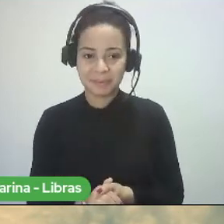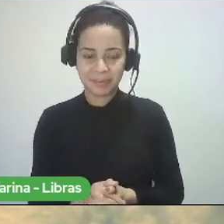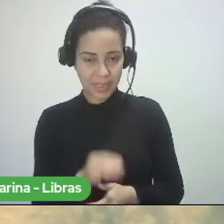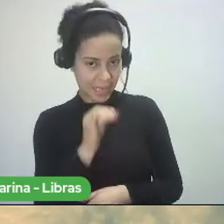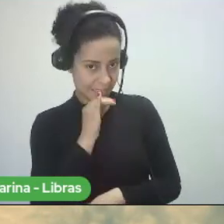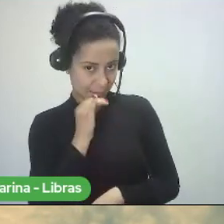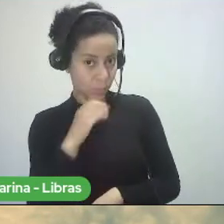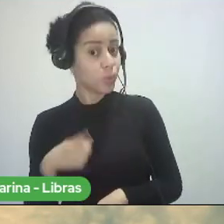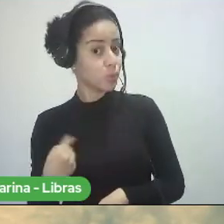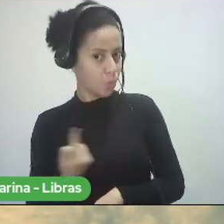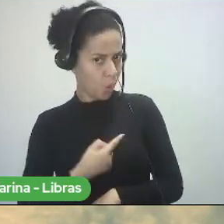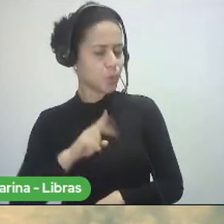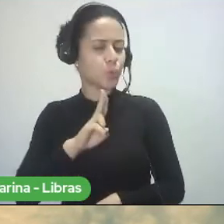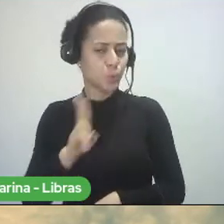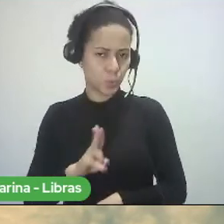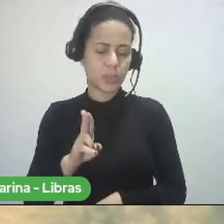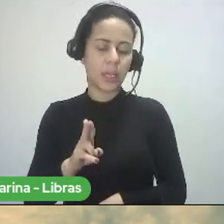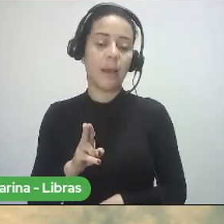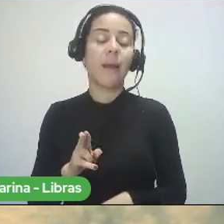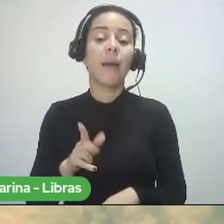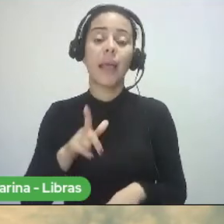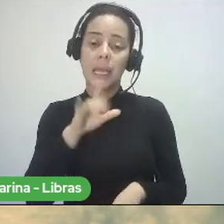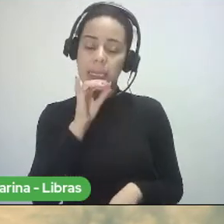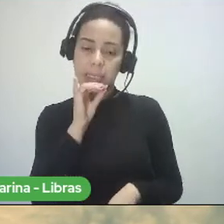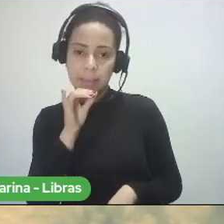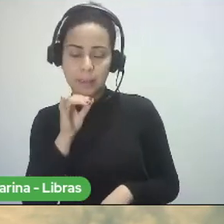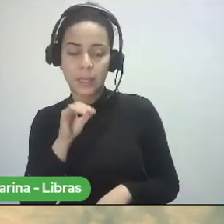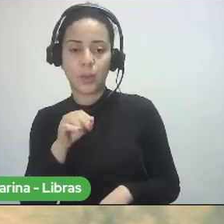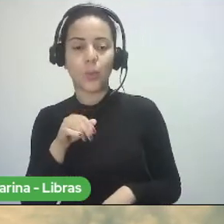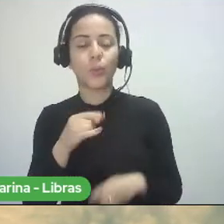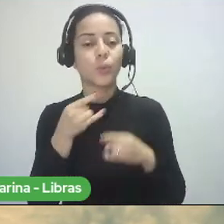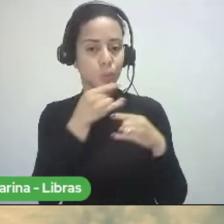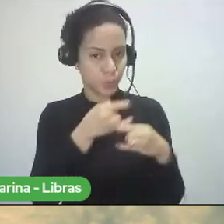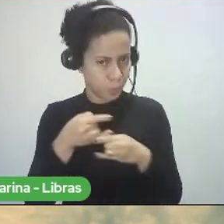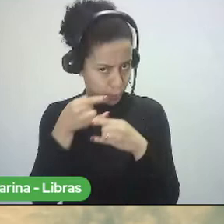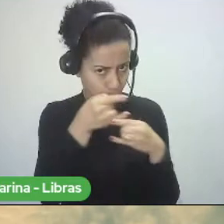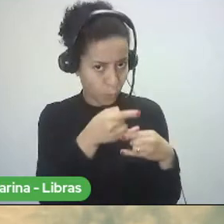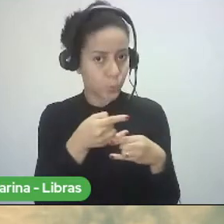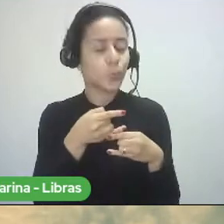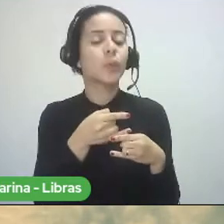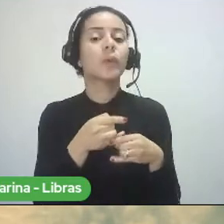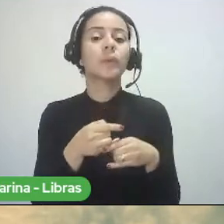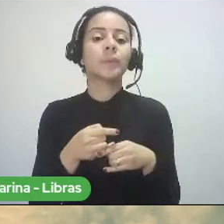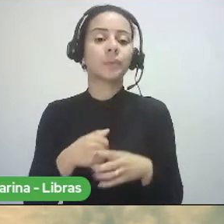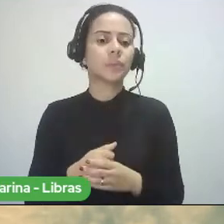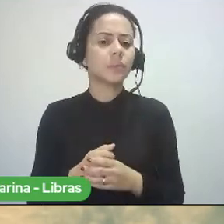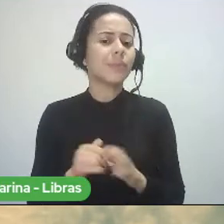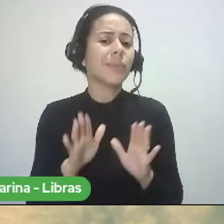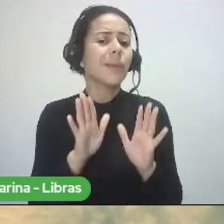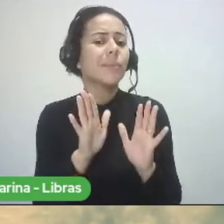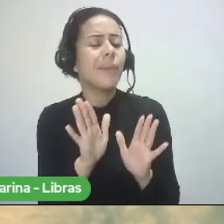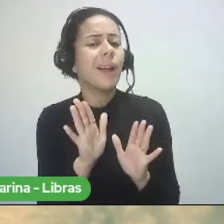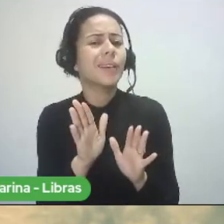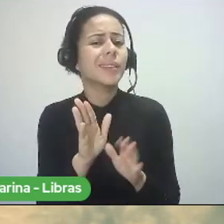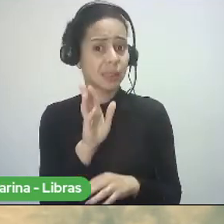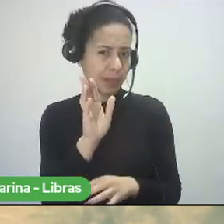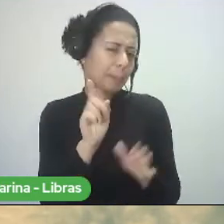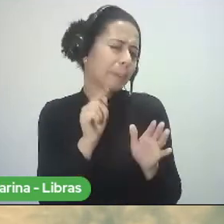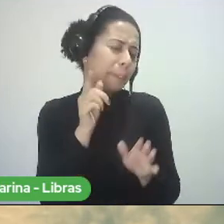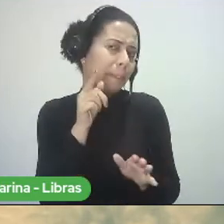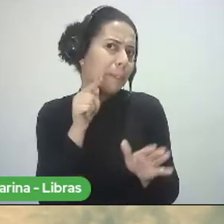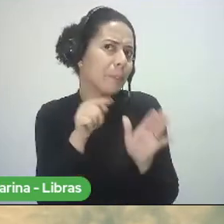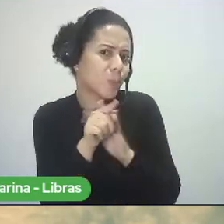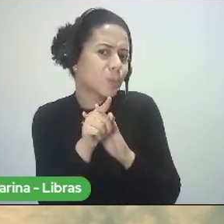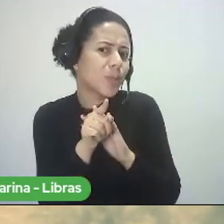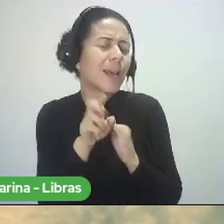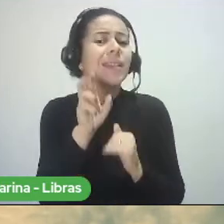Mural, né? Então, se um belo dia a gente começa o workshop e o